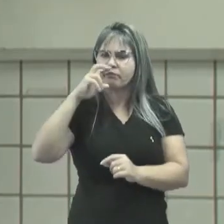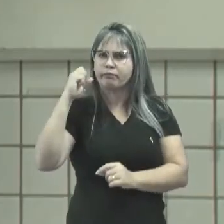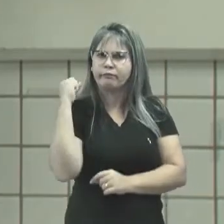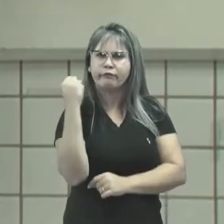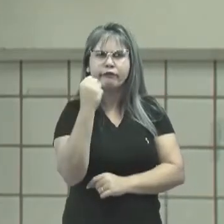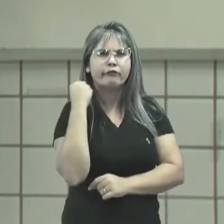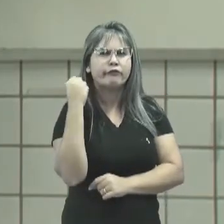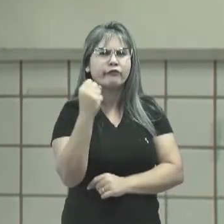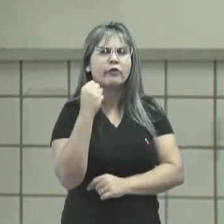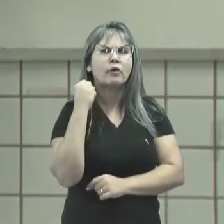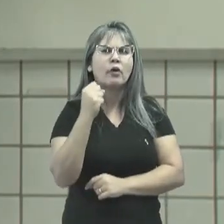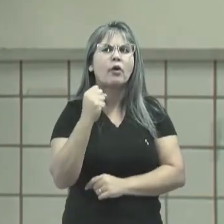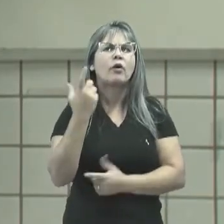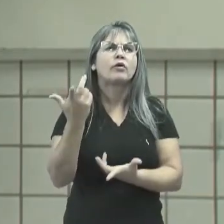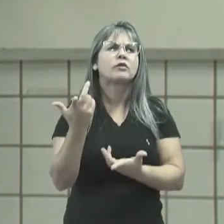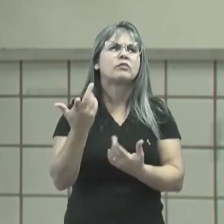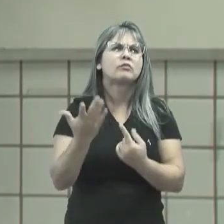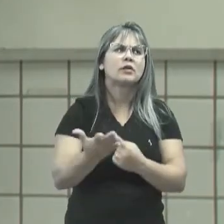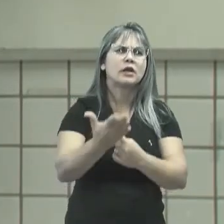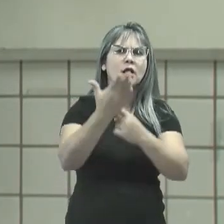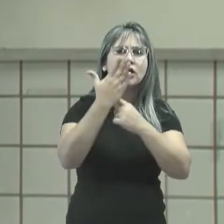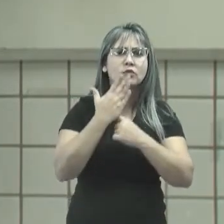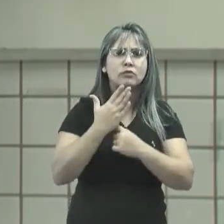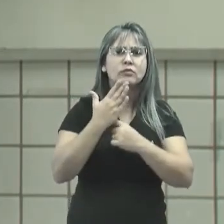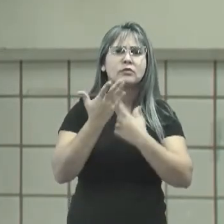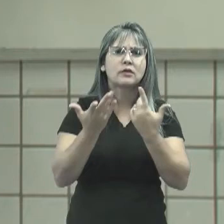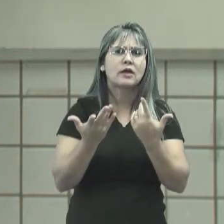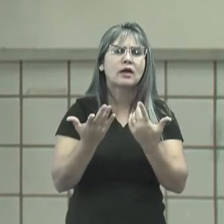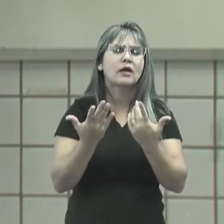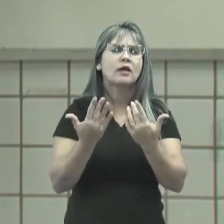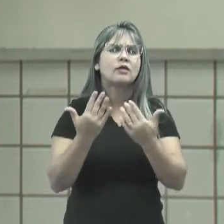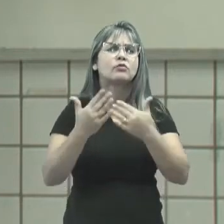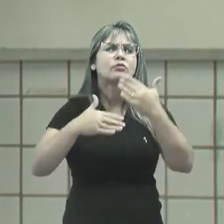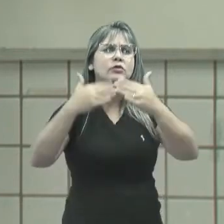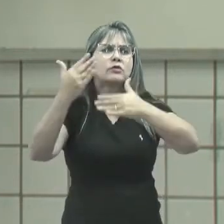viu? Cada vez mais também o homem,